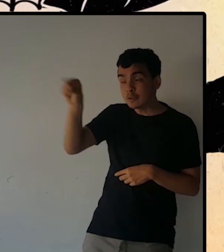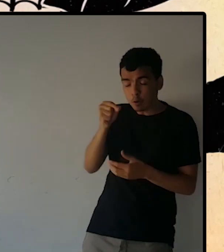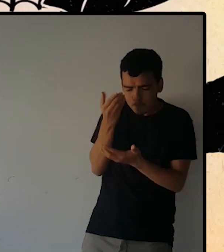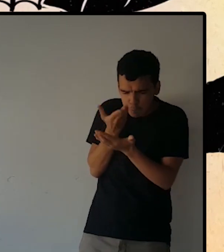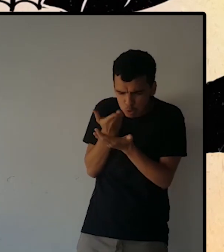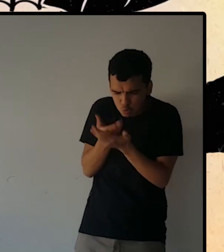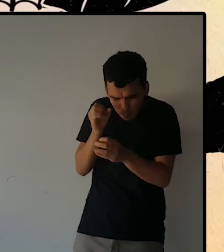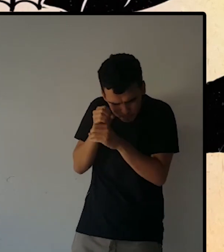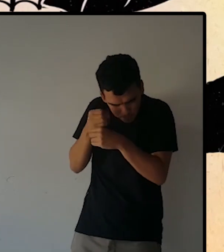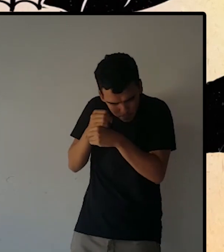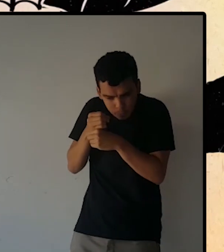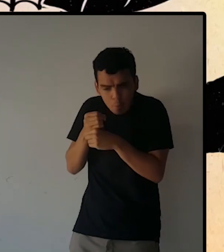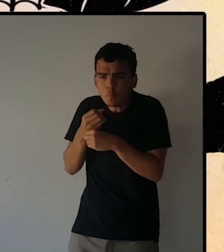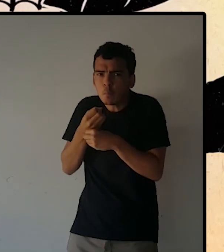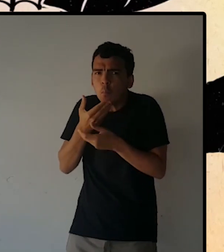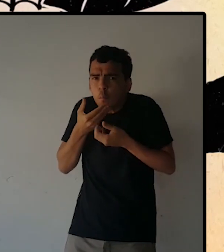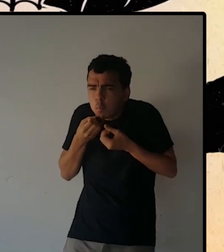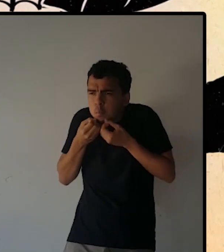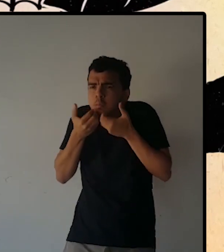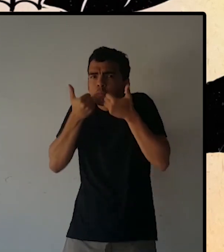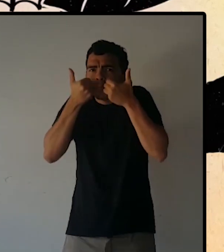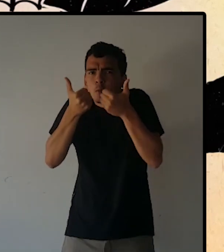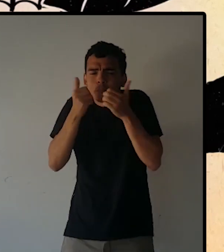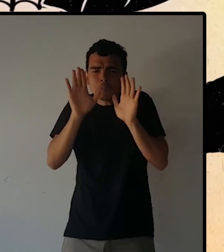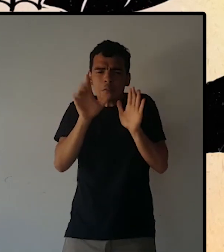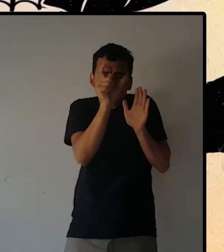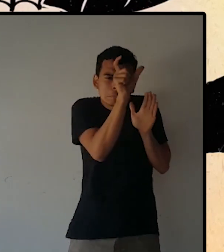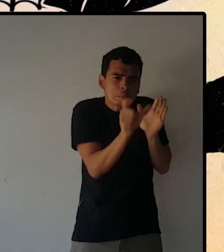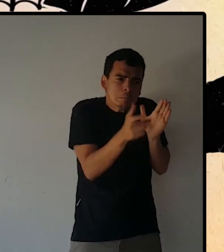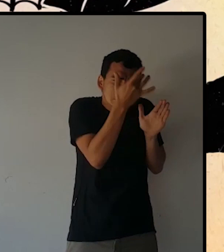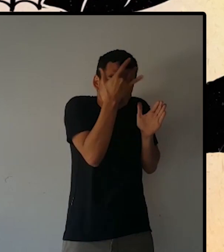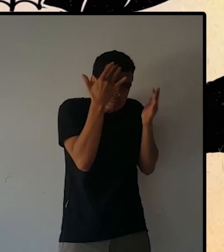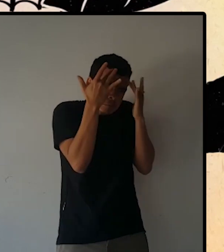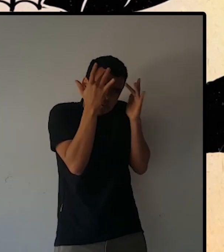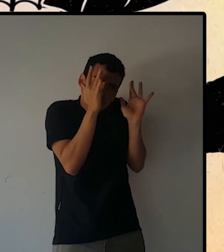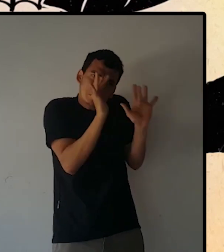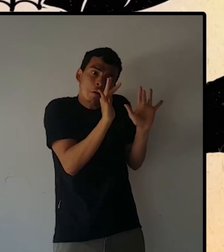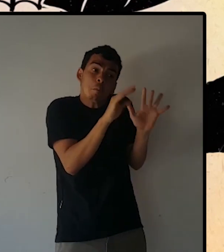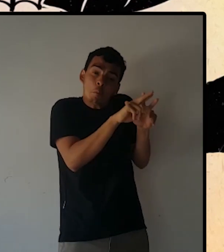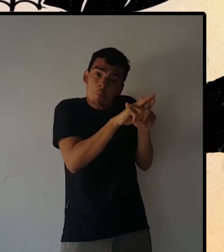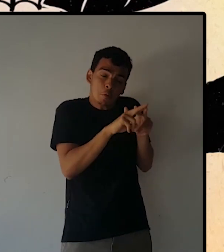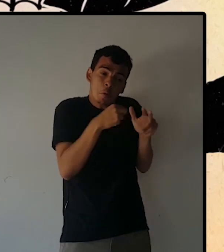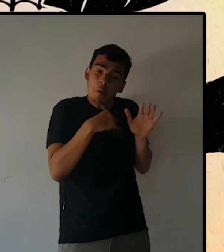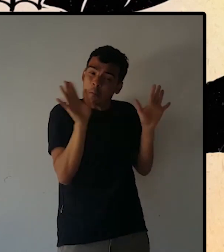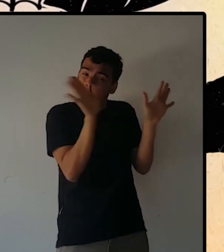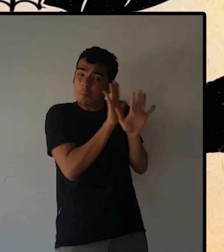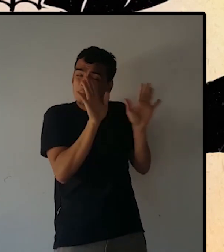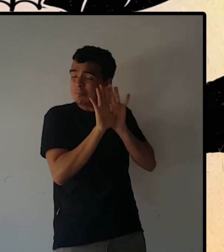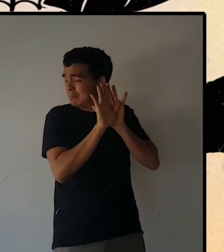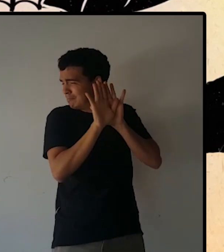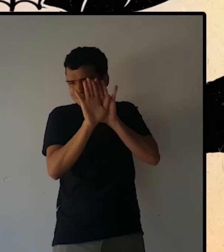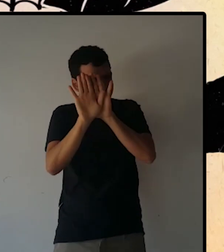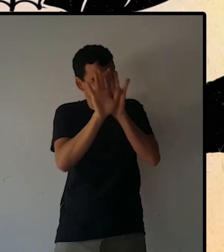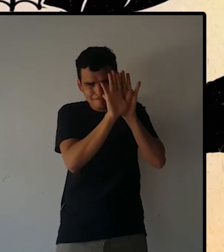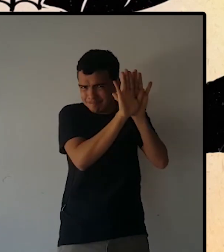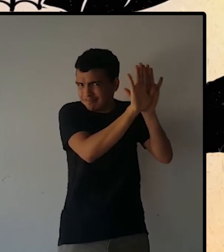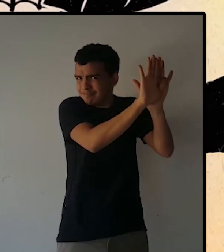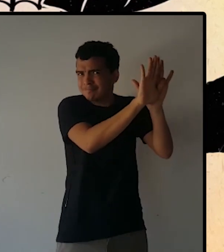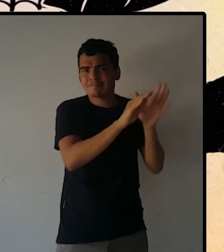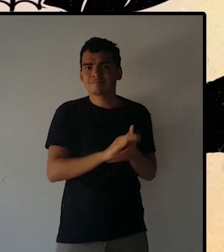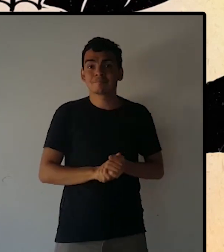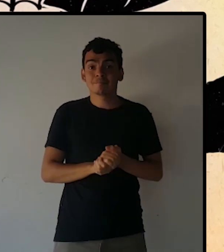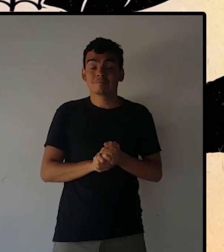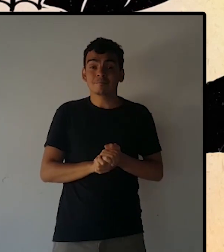um desempenho. Em humanos nada se confirmou, por isso desse medicamento cuidado